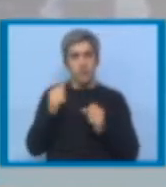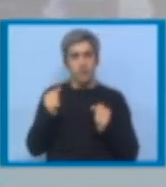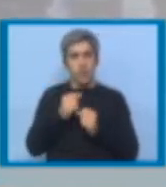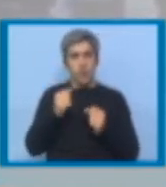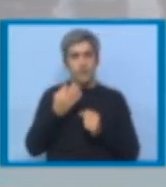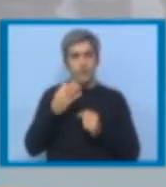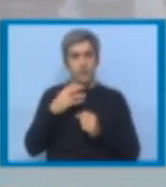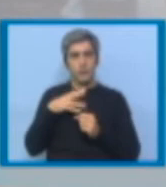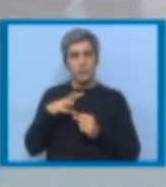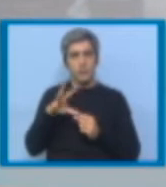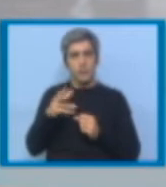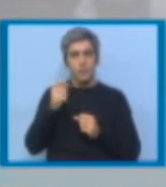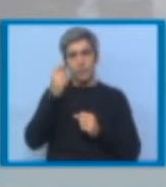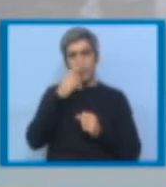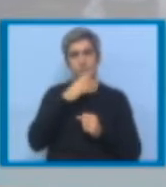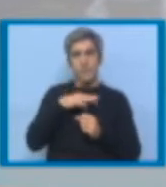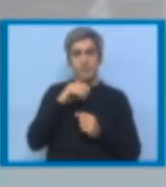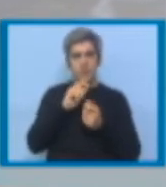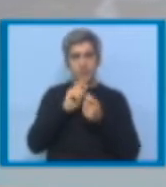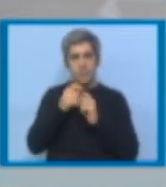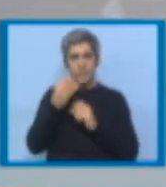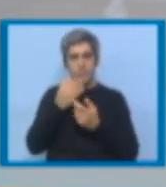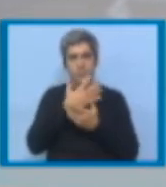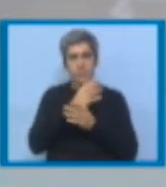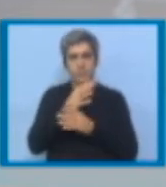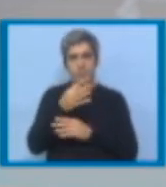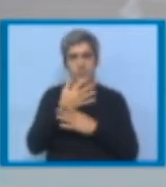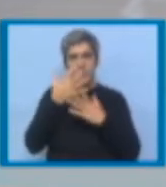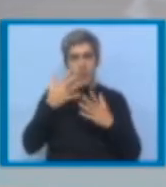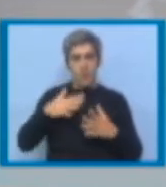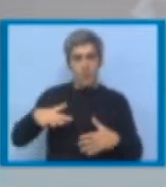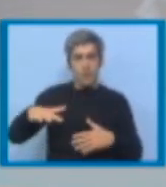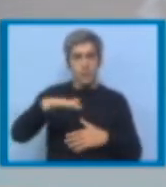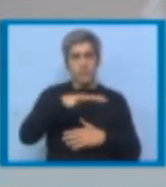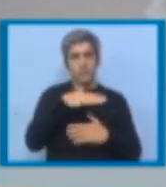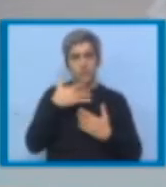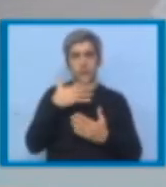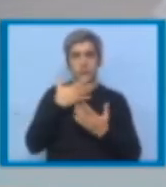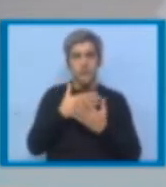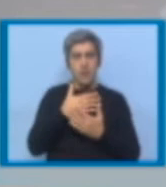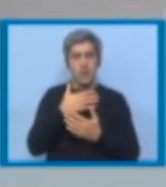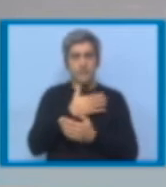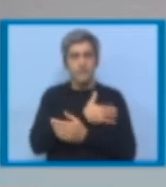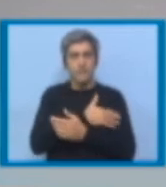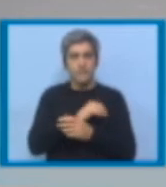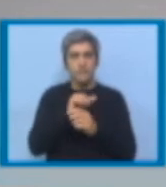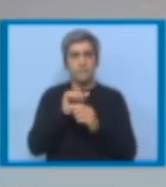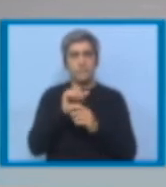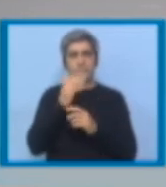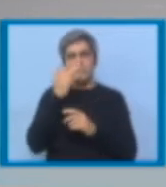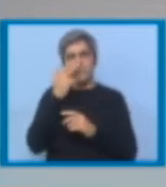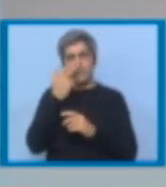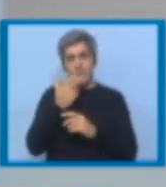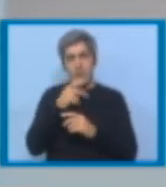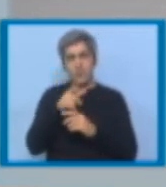e mudaram a história de muitas famílias. O incêndio de Pedrógão Grande veio revelar fragilidades no sistema de combate